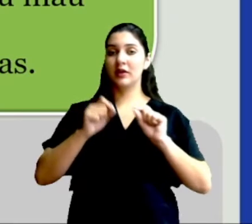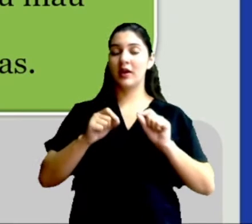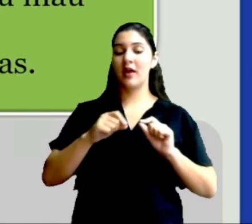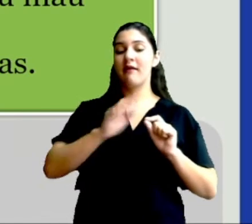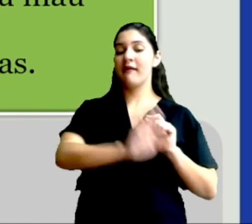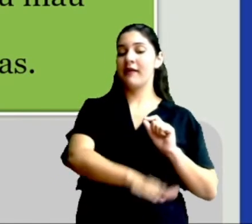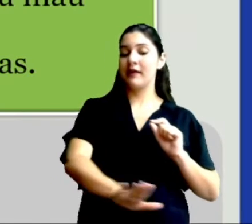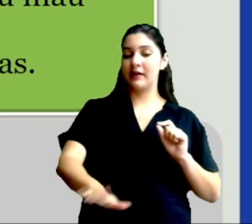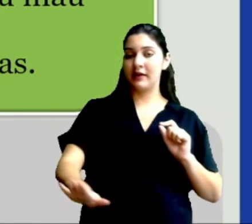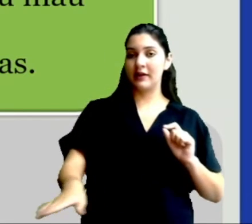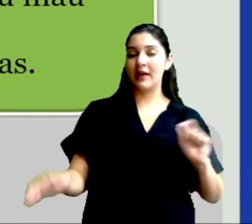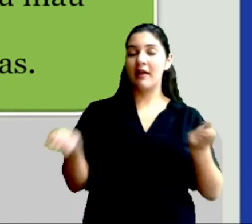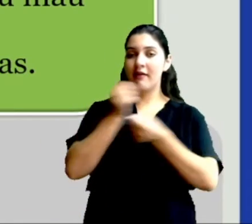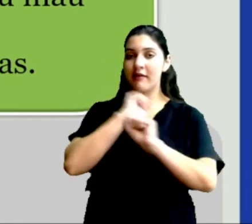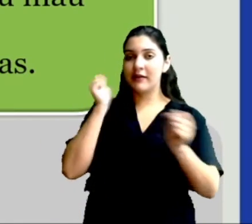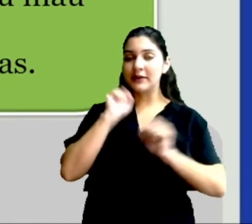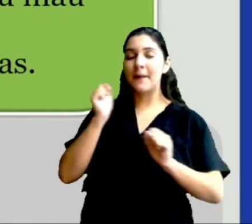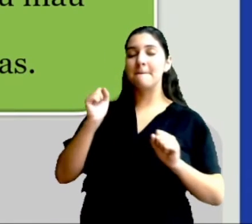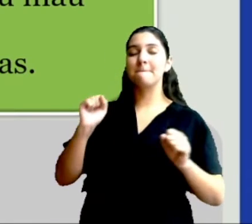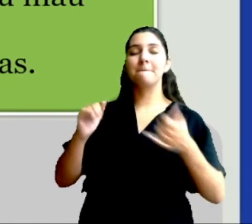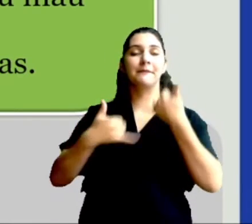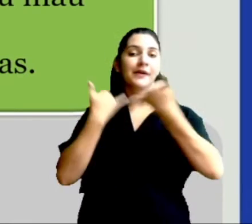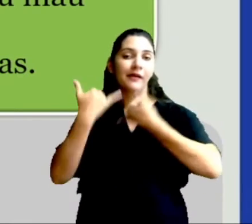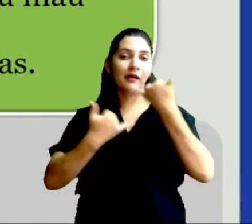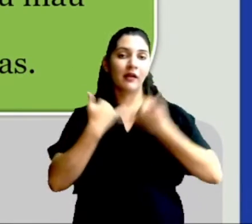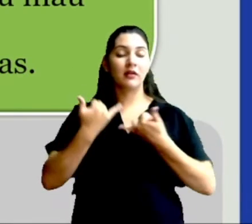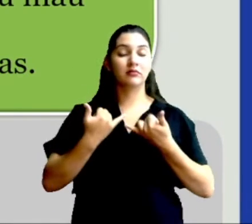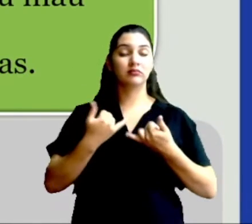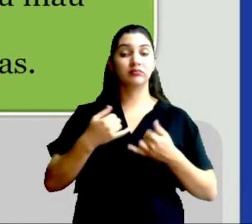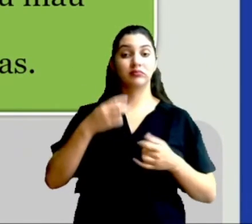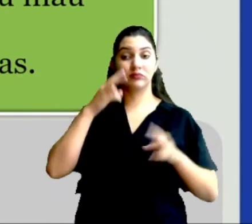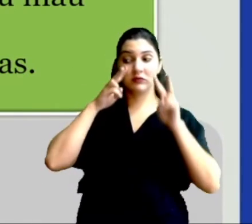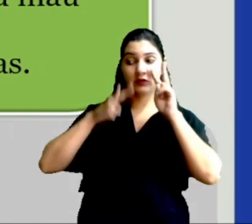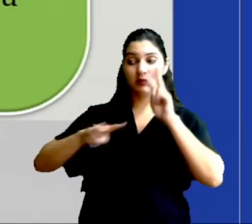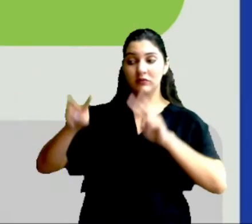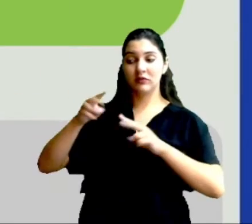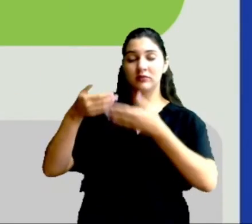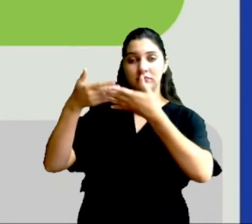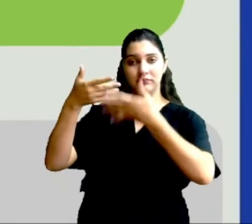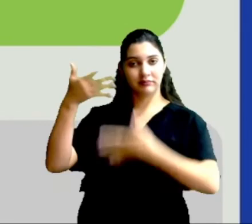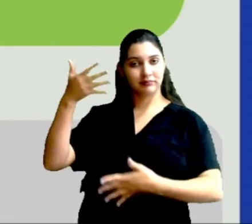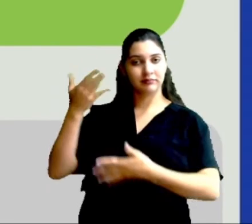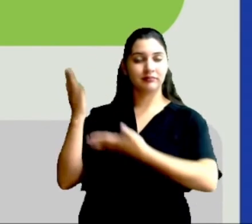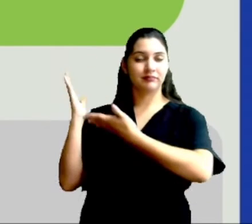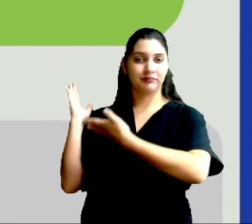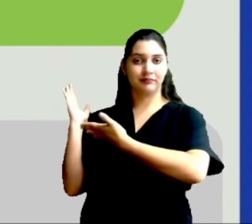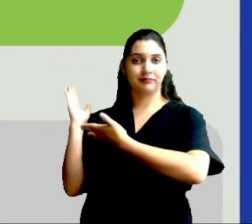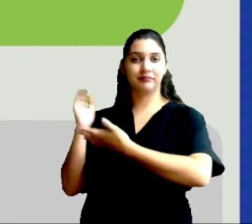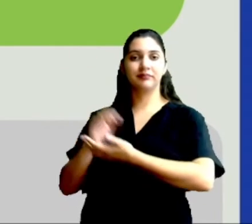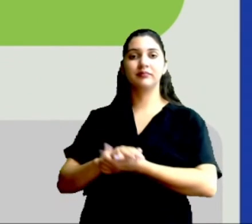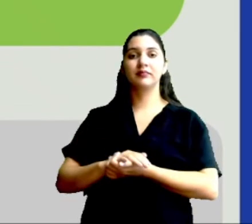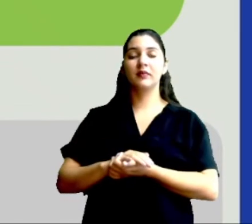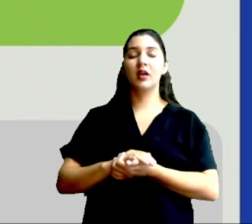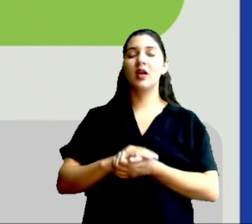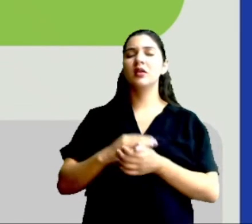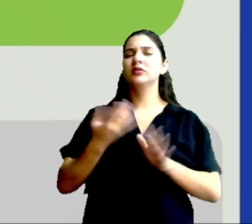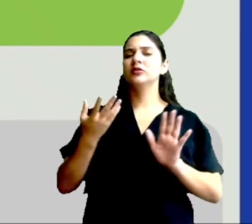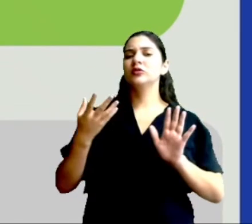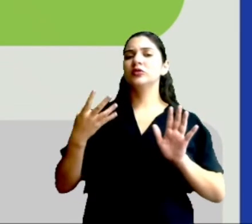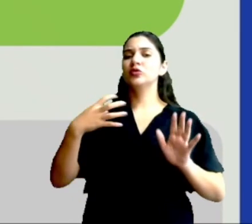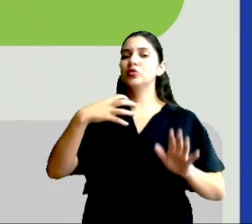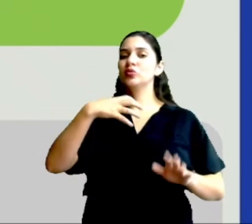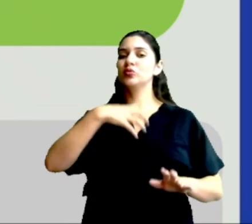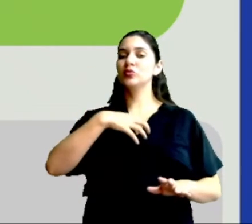muito levada, menino traquinas. Vamos conferir a continuação? Continuação diz, no sentido